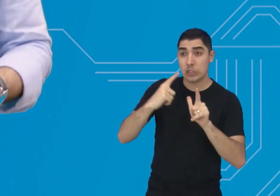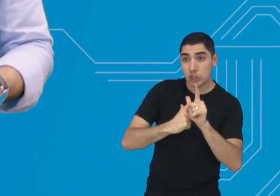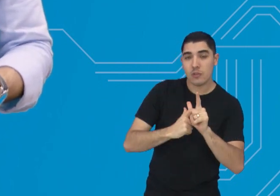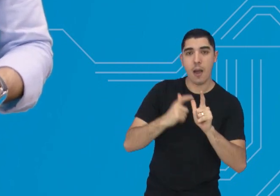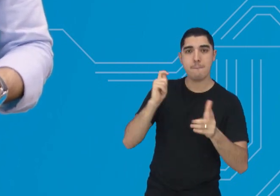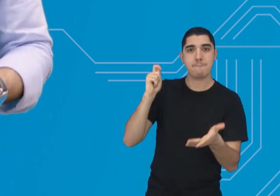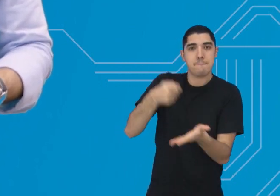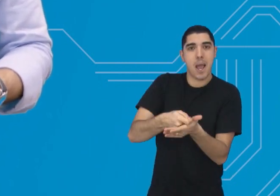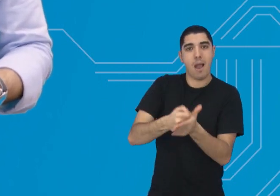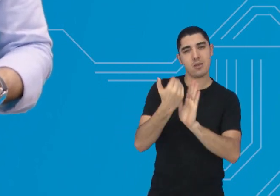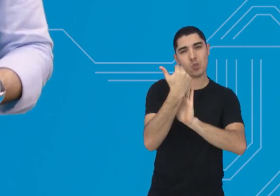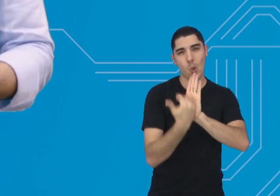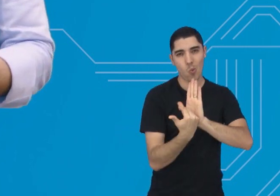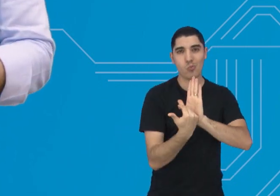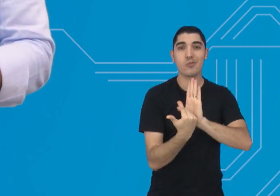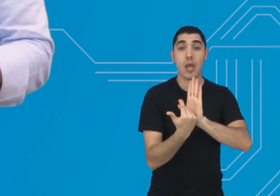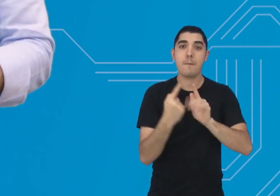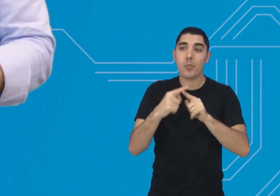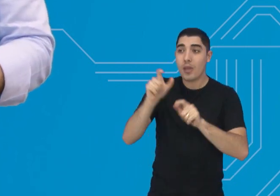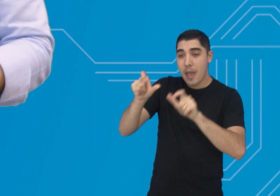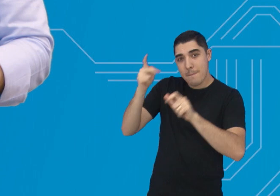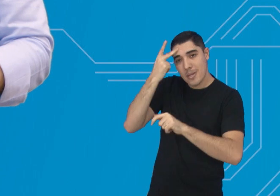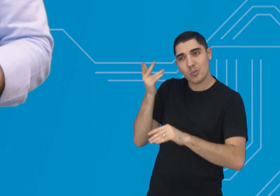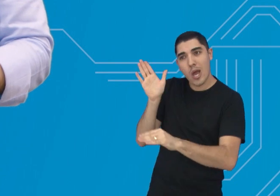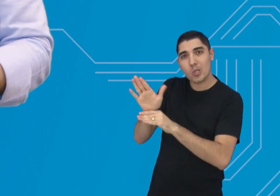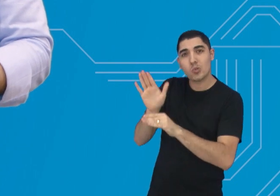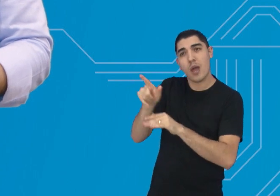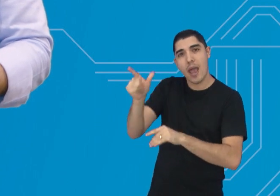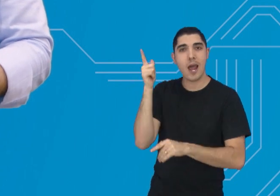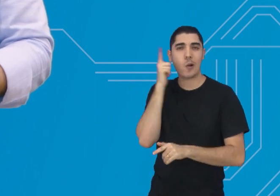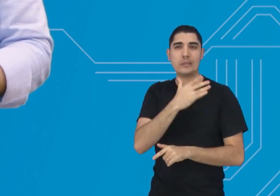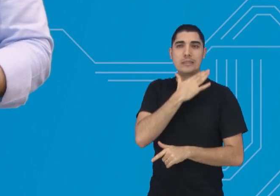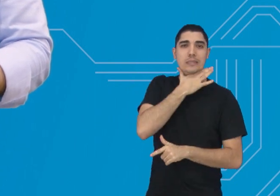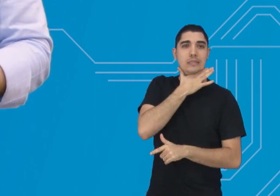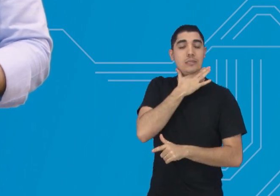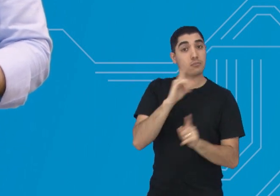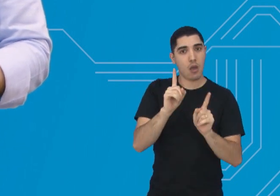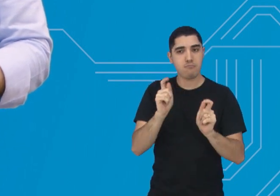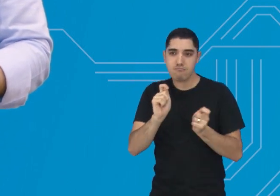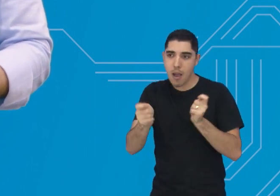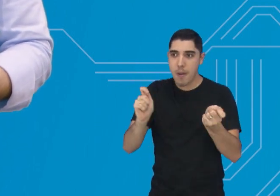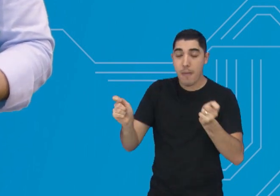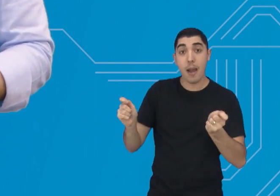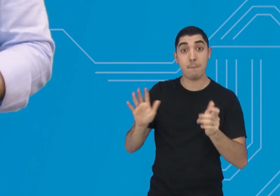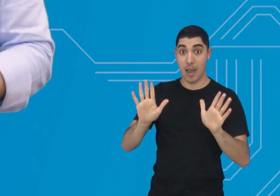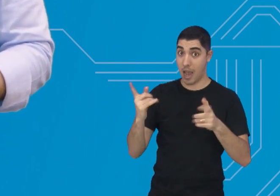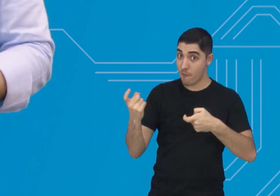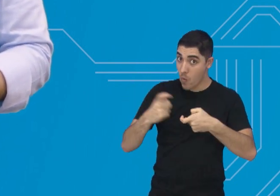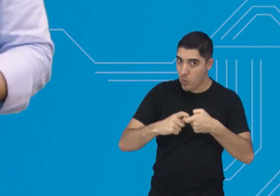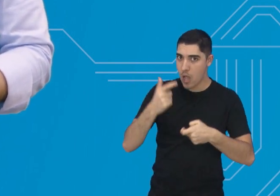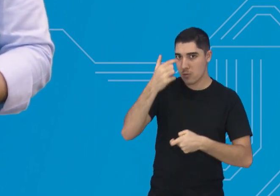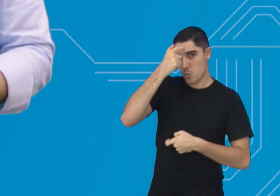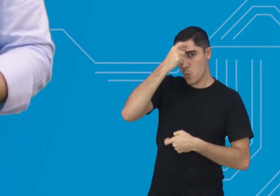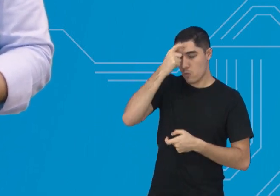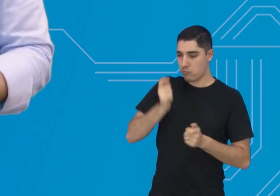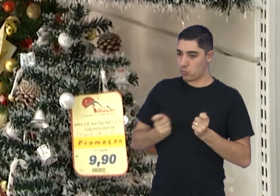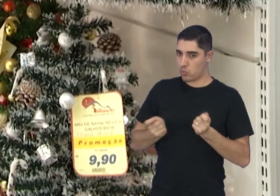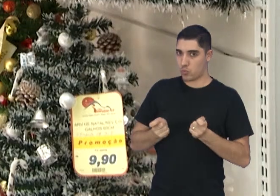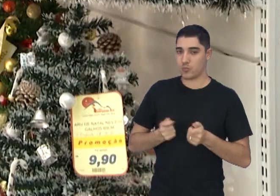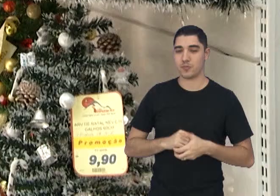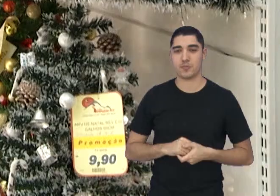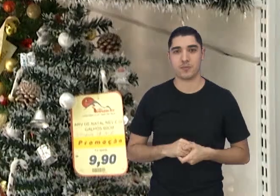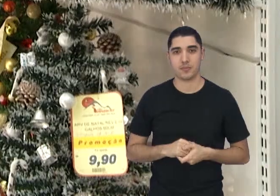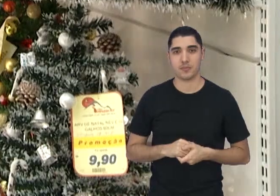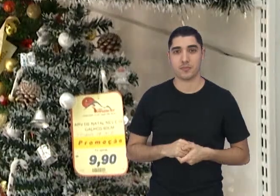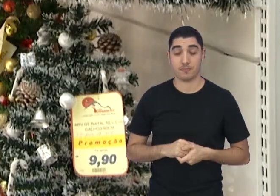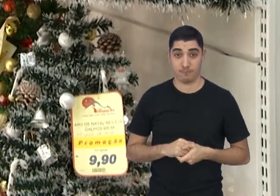ideia é ajudar as pessoas a saírem do vermelho, retomar o poder de compra, mas com consciência, viu? Para evitar se endividar novamente.